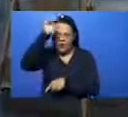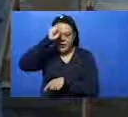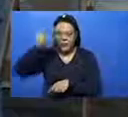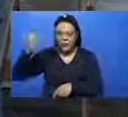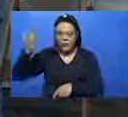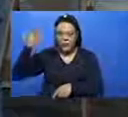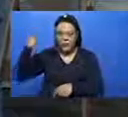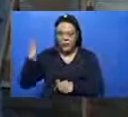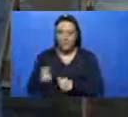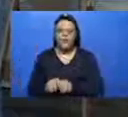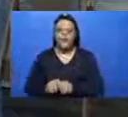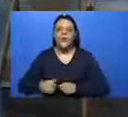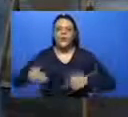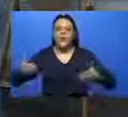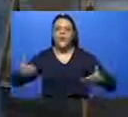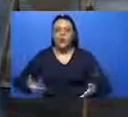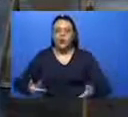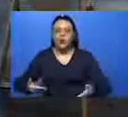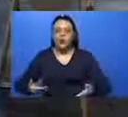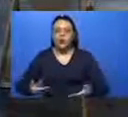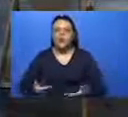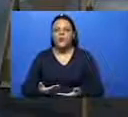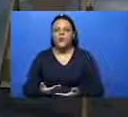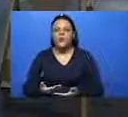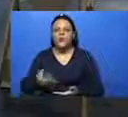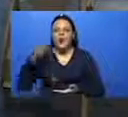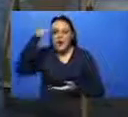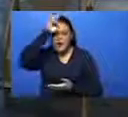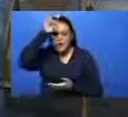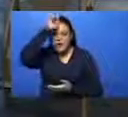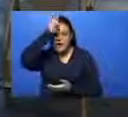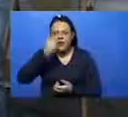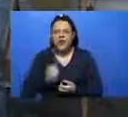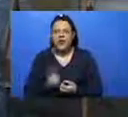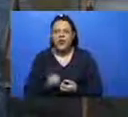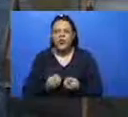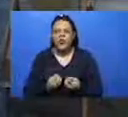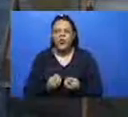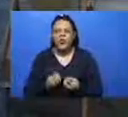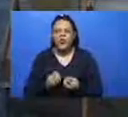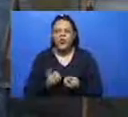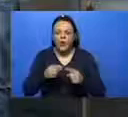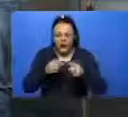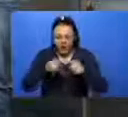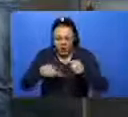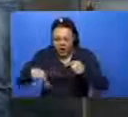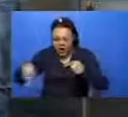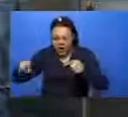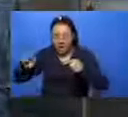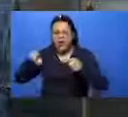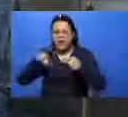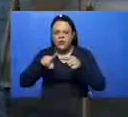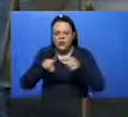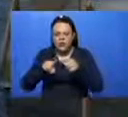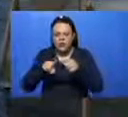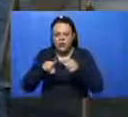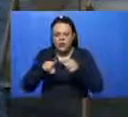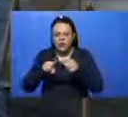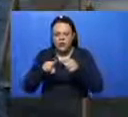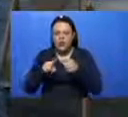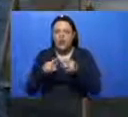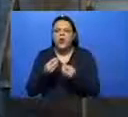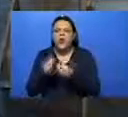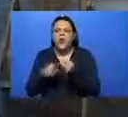nós vamos entender como que ele funciona e mais para frente como